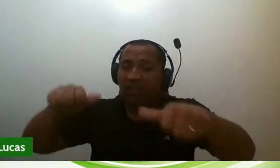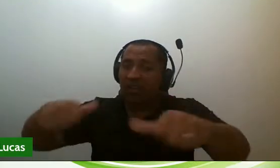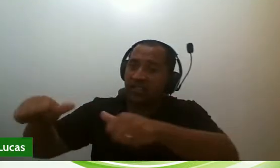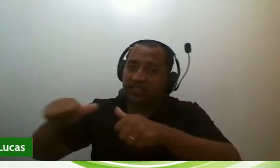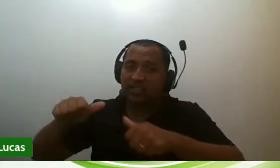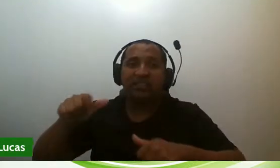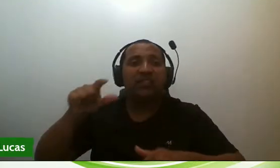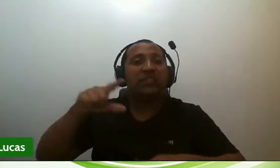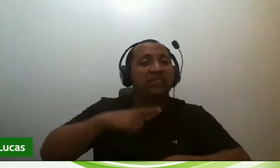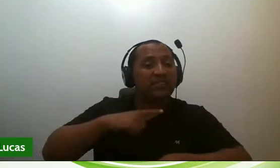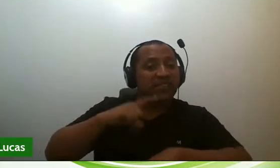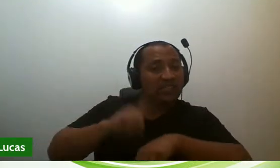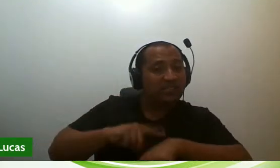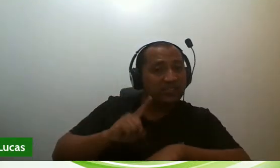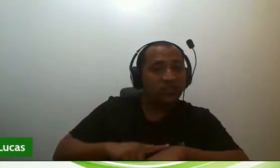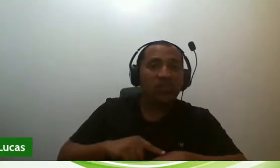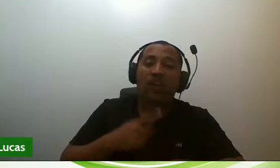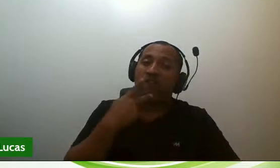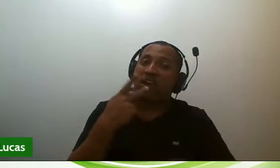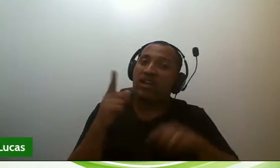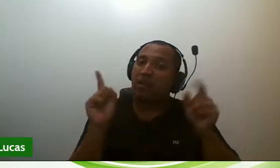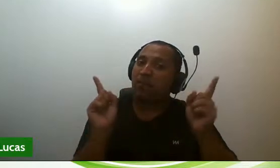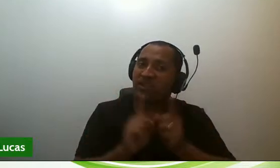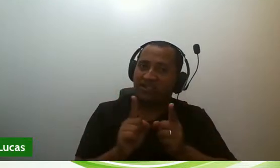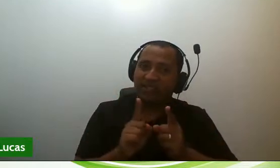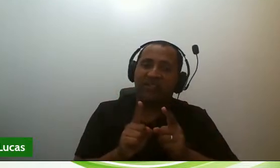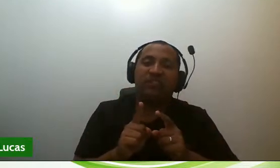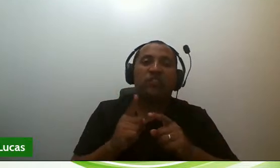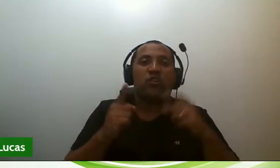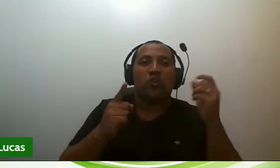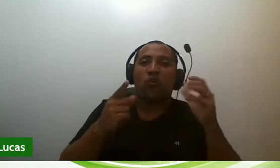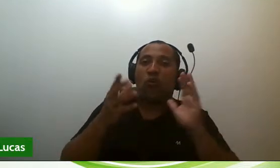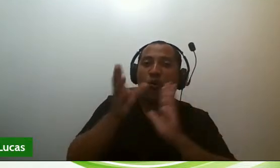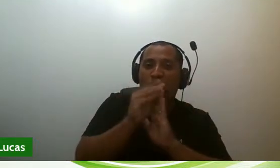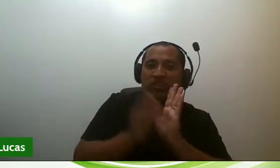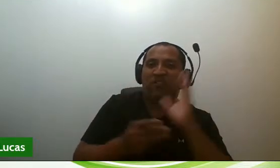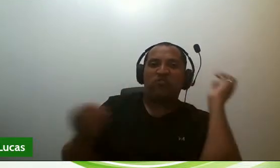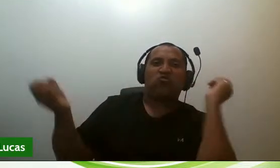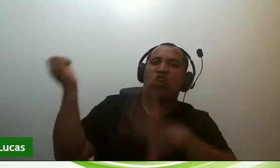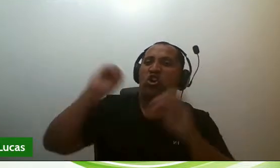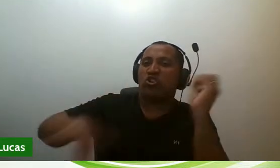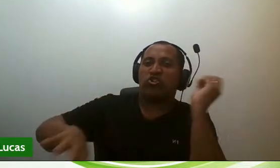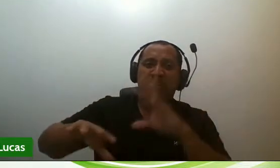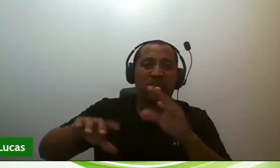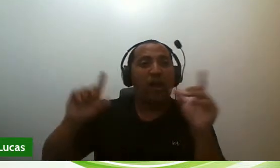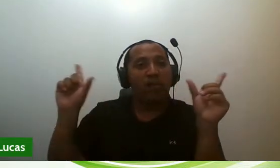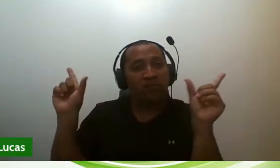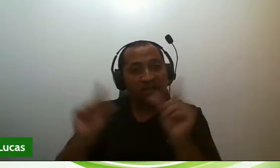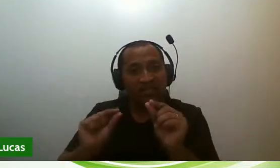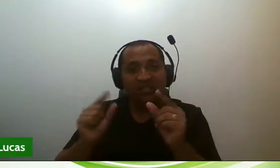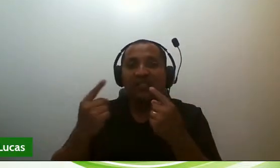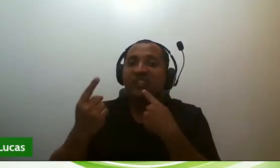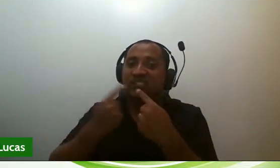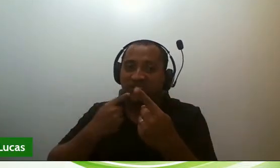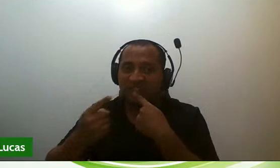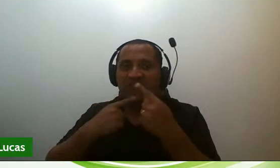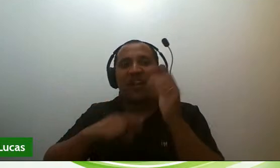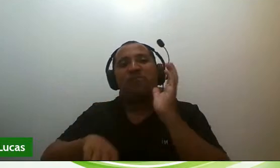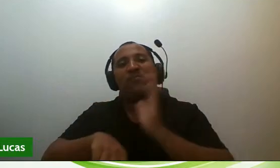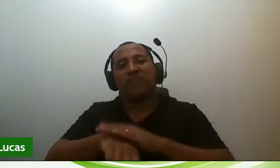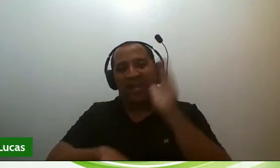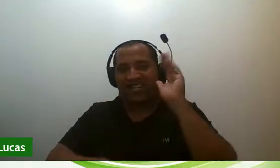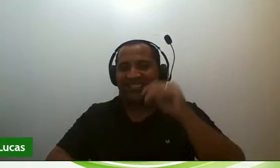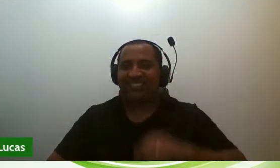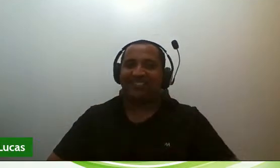ter tempo para falar menos, jogar menos conteúdo, interagir e dialogar mais,